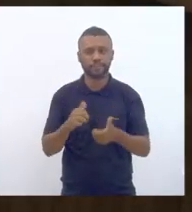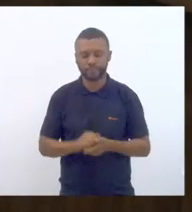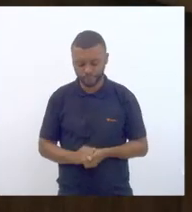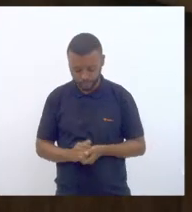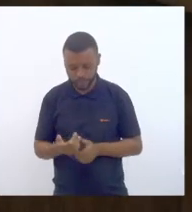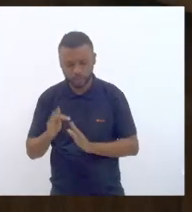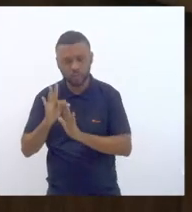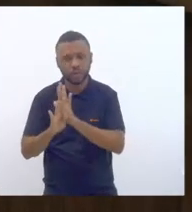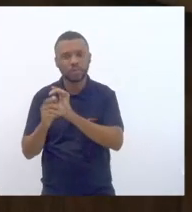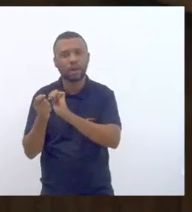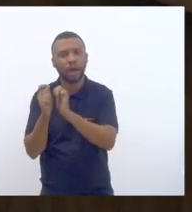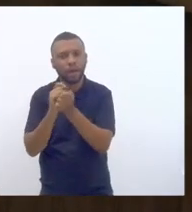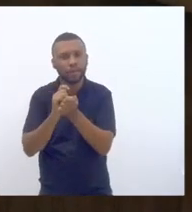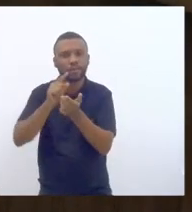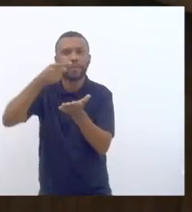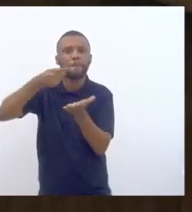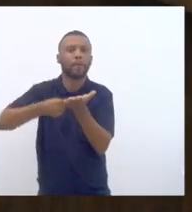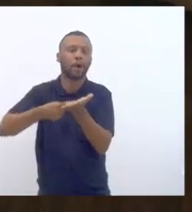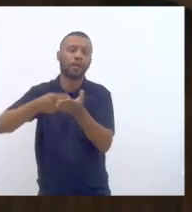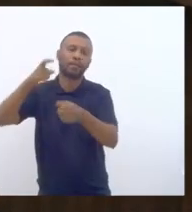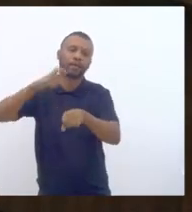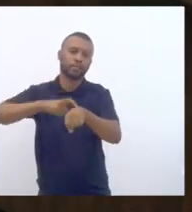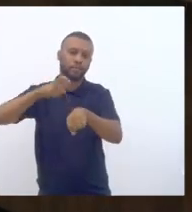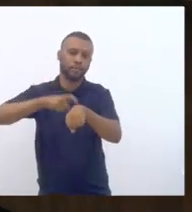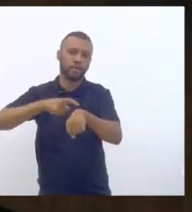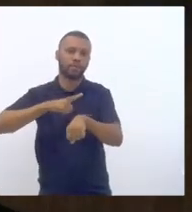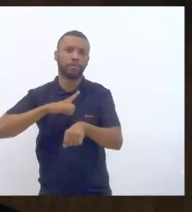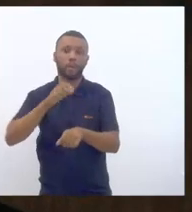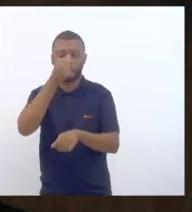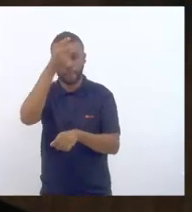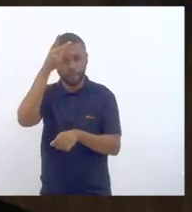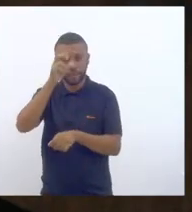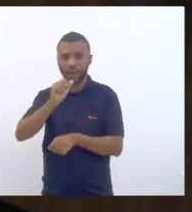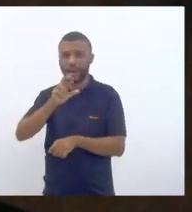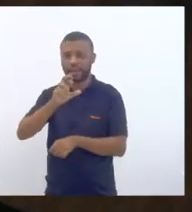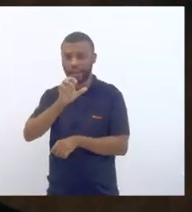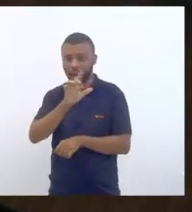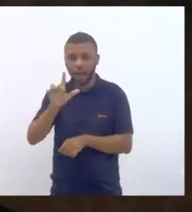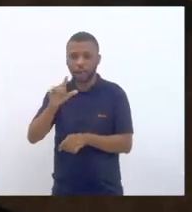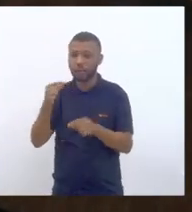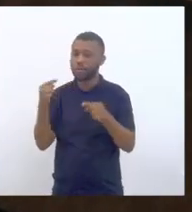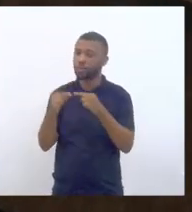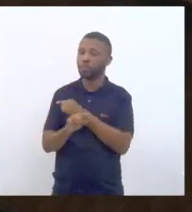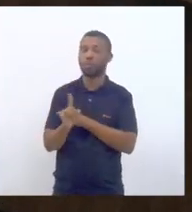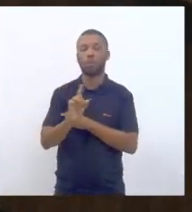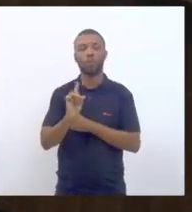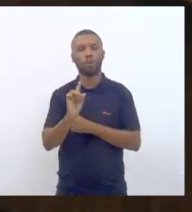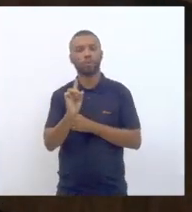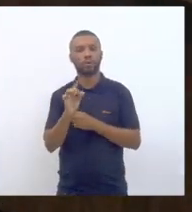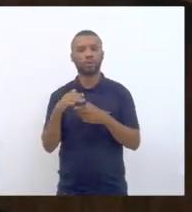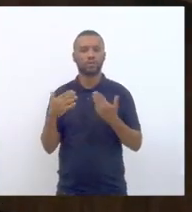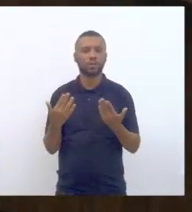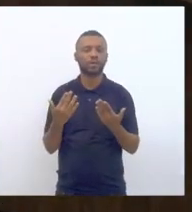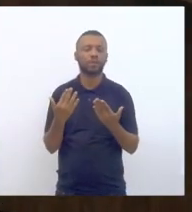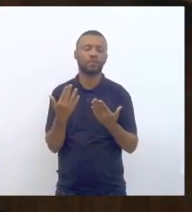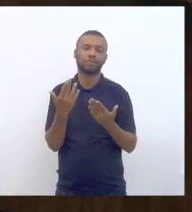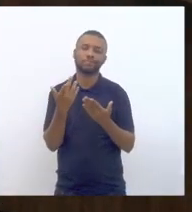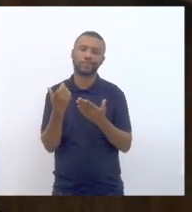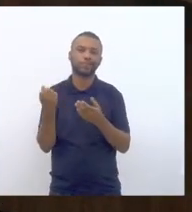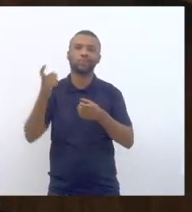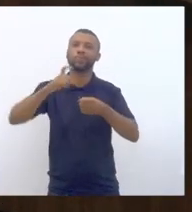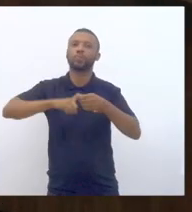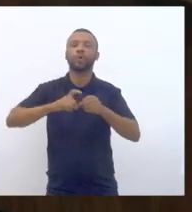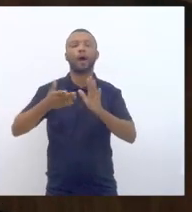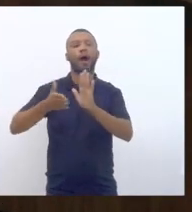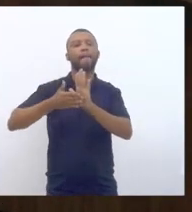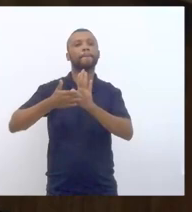está acordado desde aquele momento. O prefeito de Areal divergiu e aí o senhor não retornou à pauta.